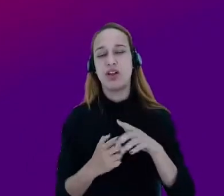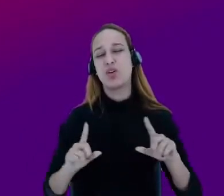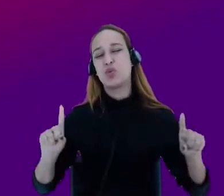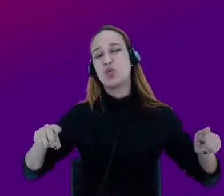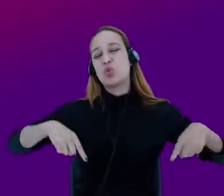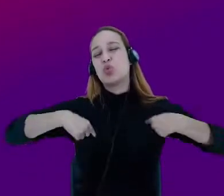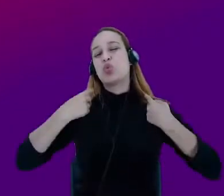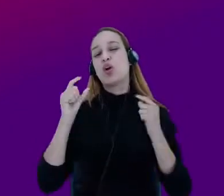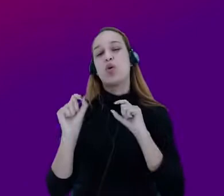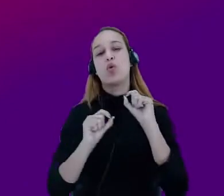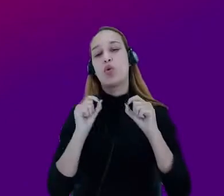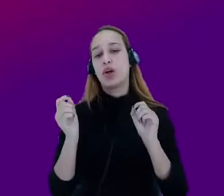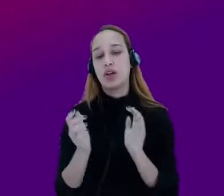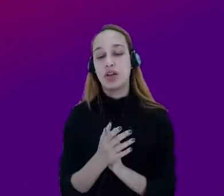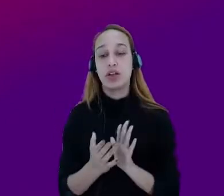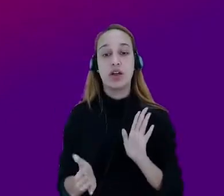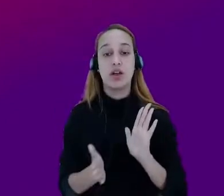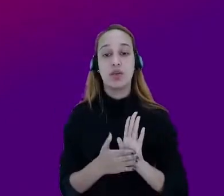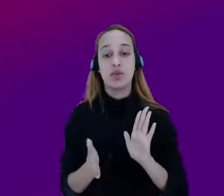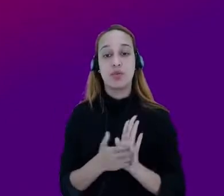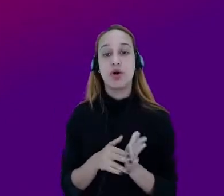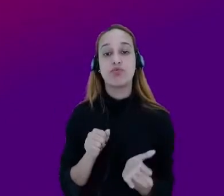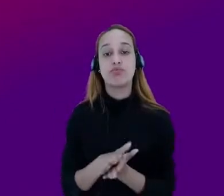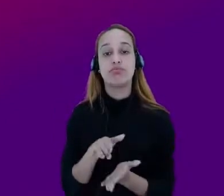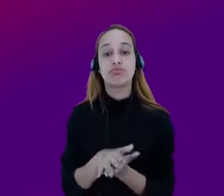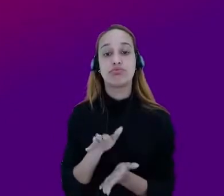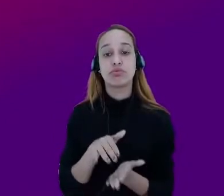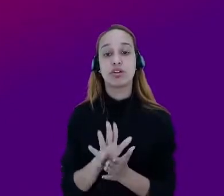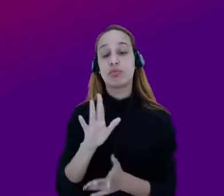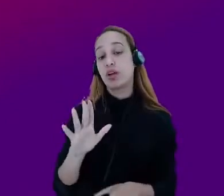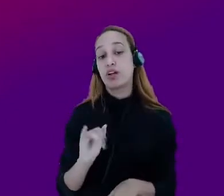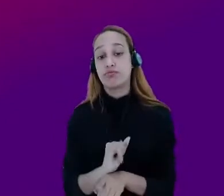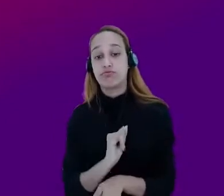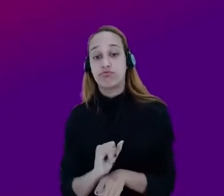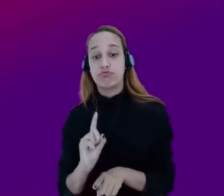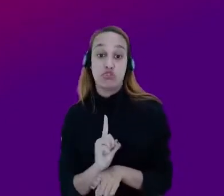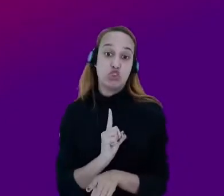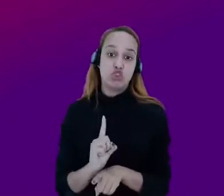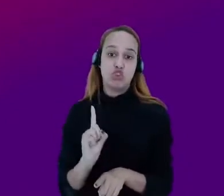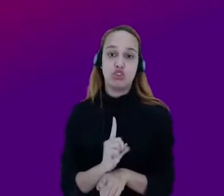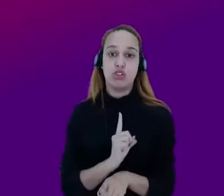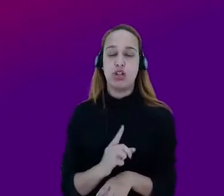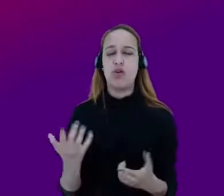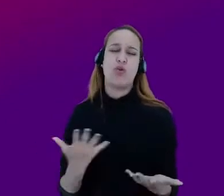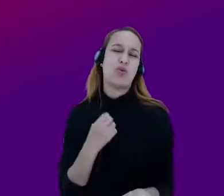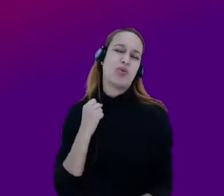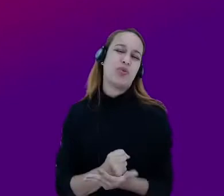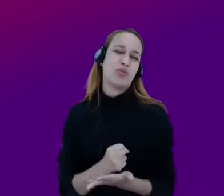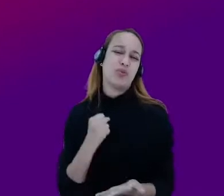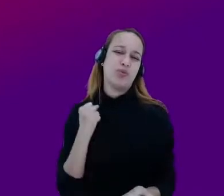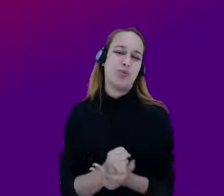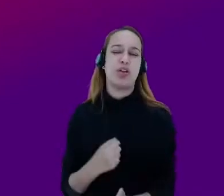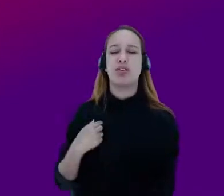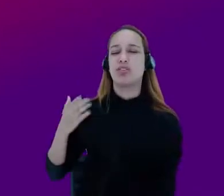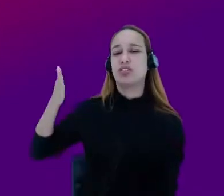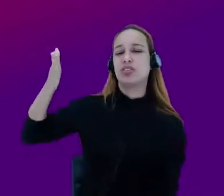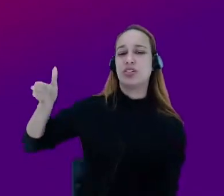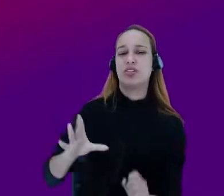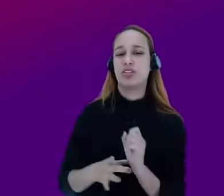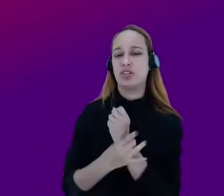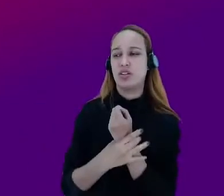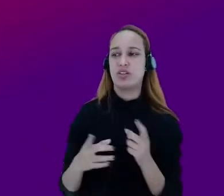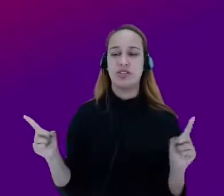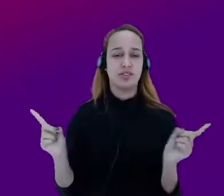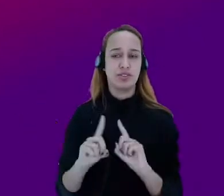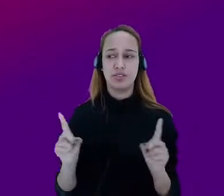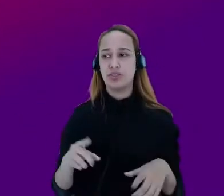era a transmissão de proposta eletronicamente. Hoje a gente nem pensa mais em carimbar protocolo em filial de seguradora, né?